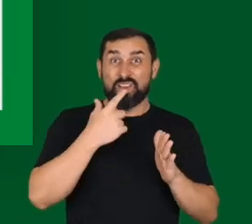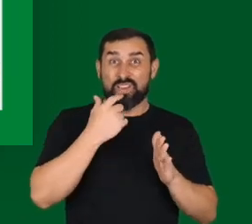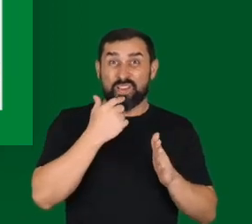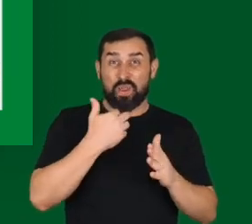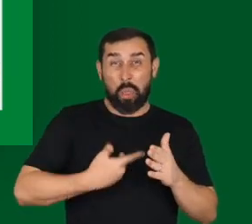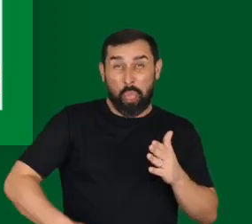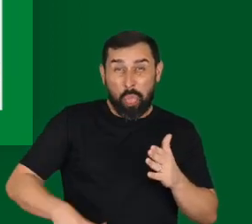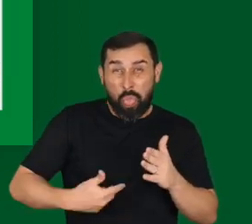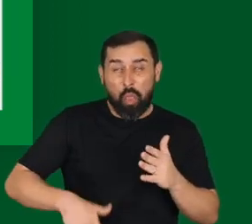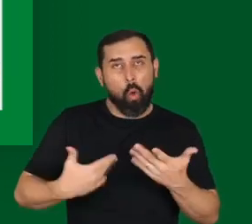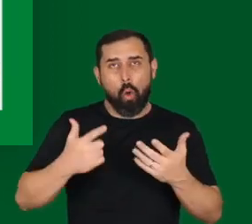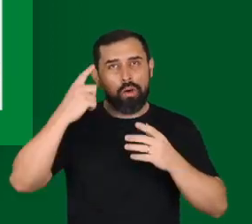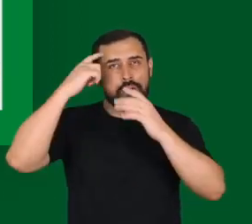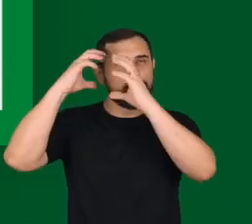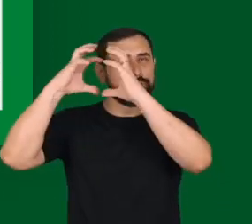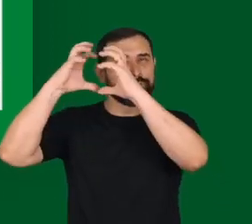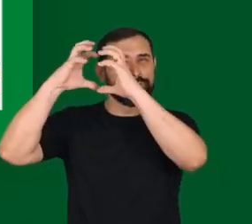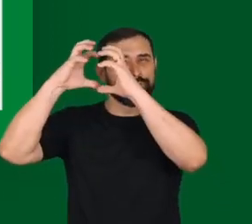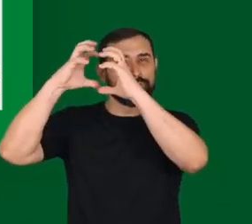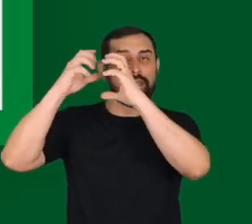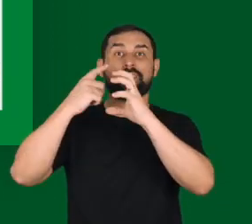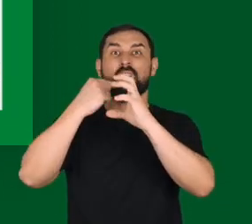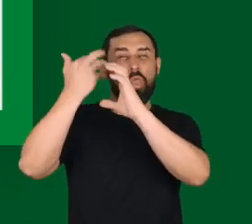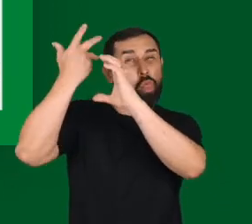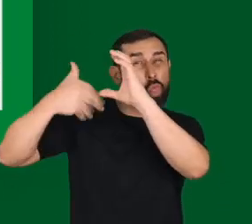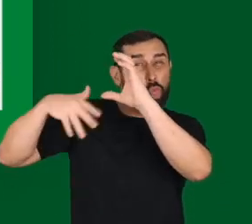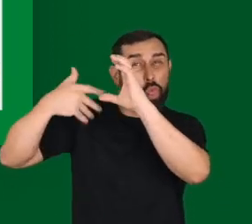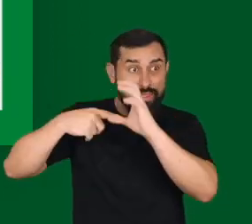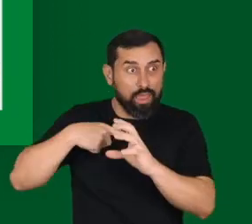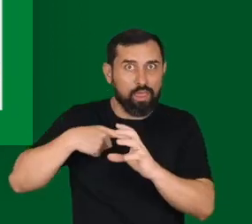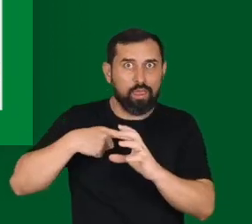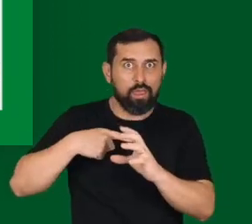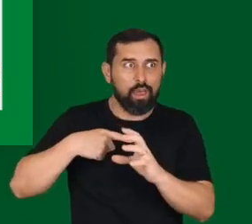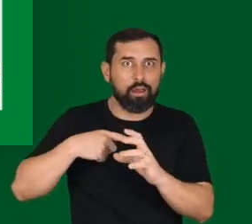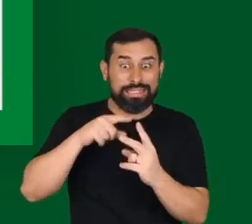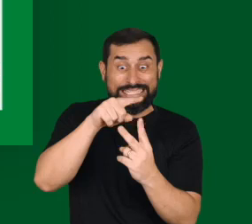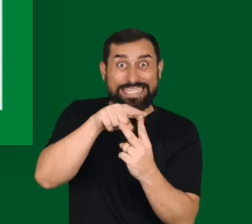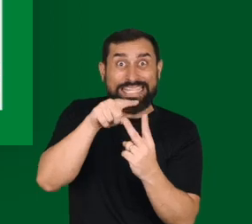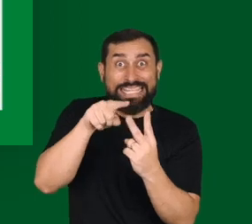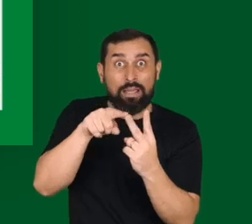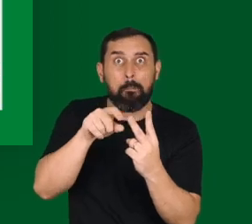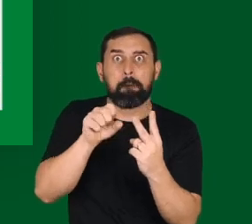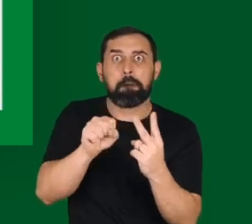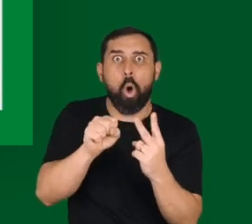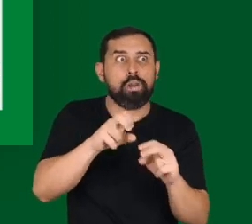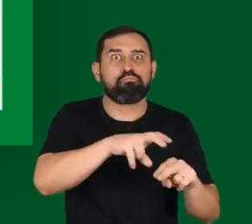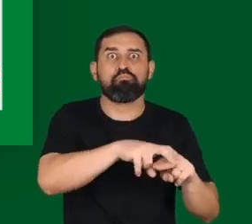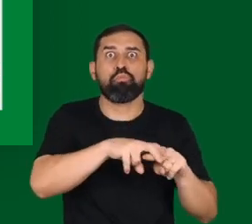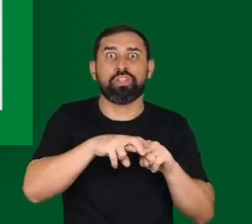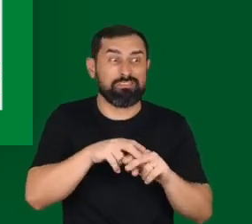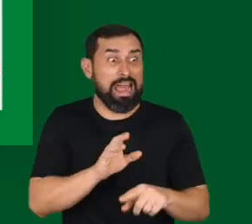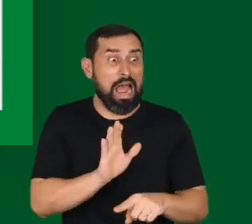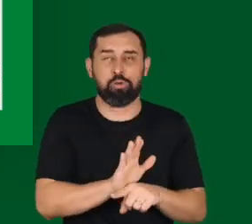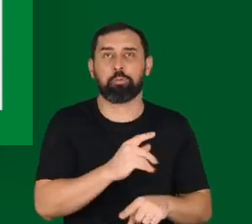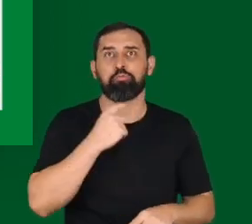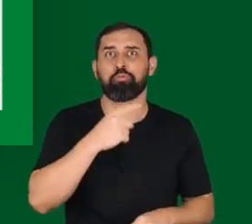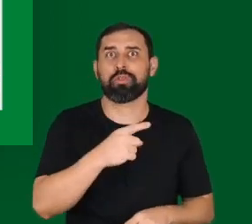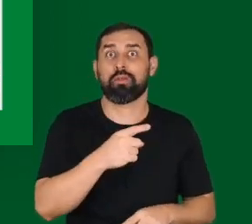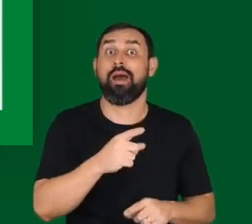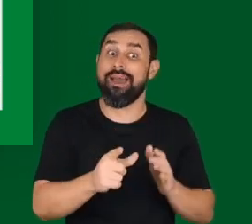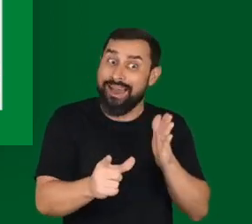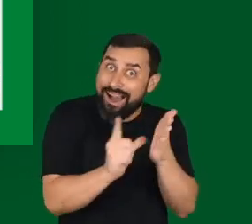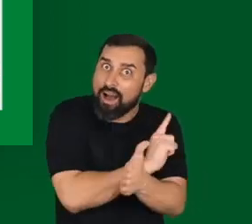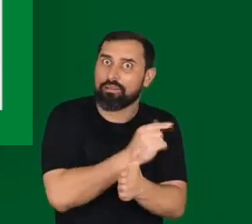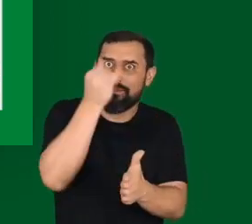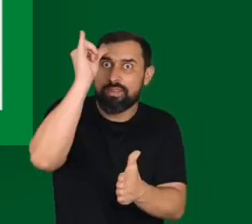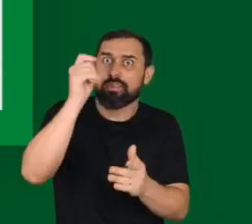hemorragias abdominais e intracranianas. Então, essas 2 causas são as principais causas de insucesso na reanimação. E